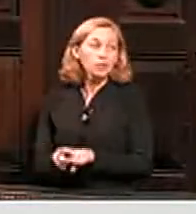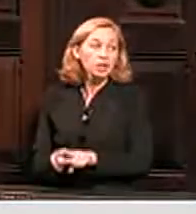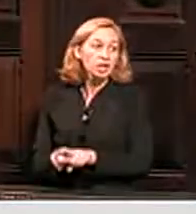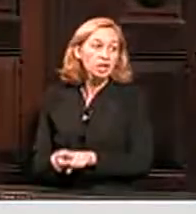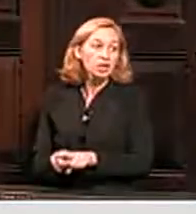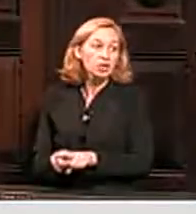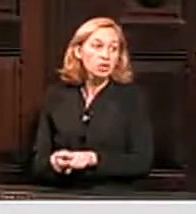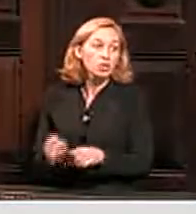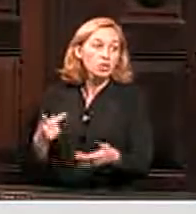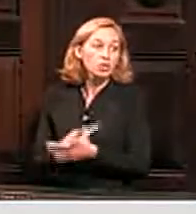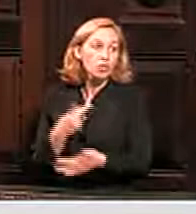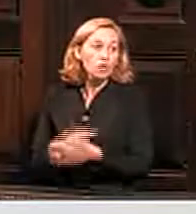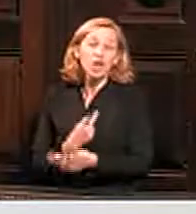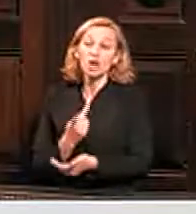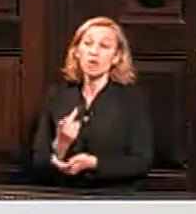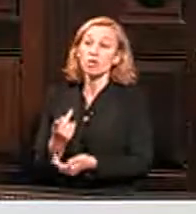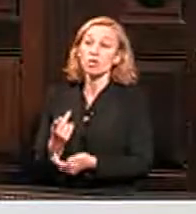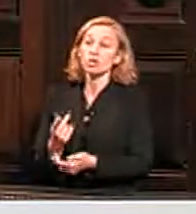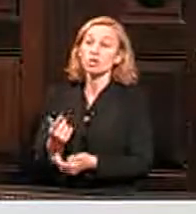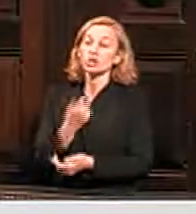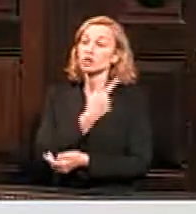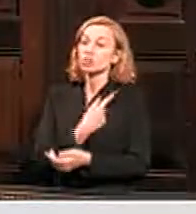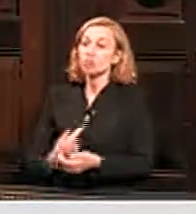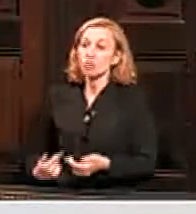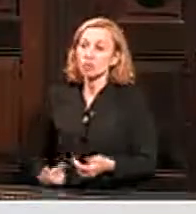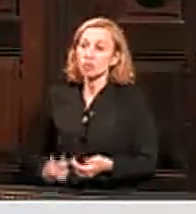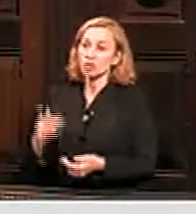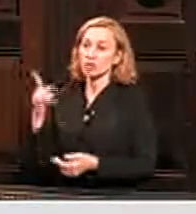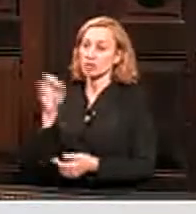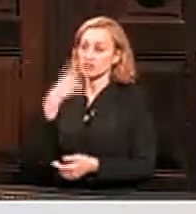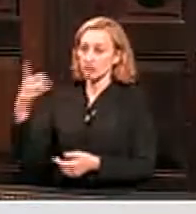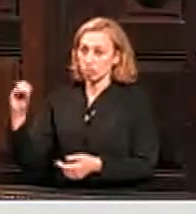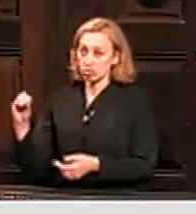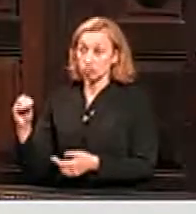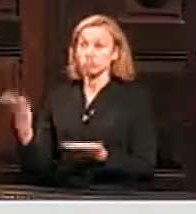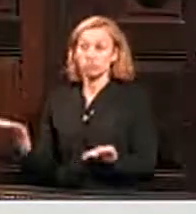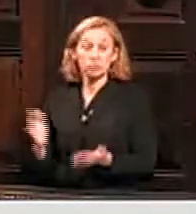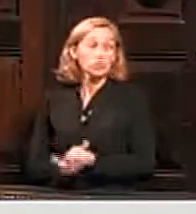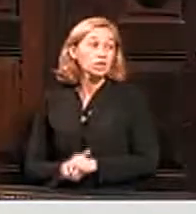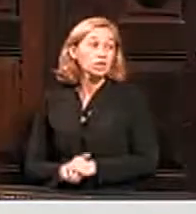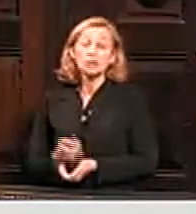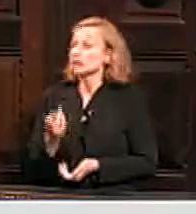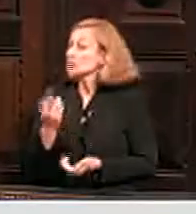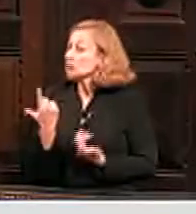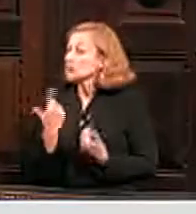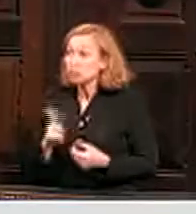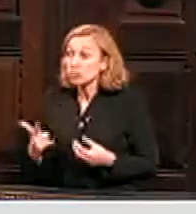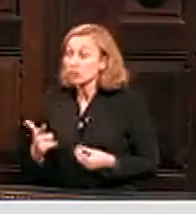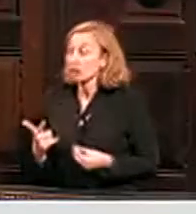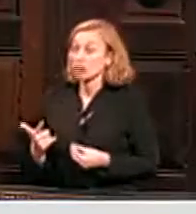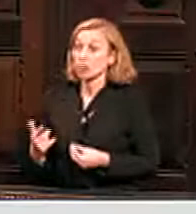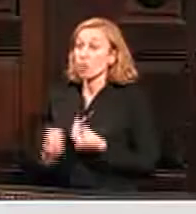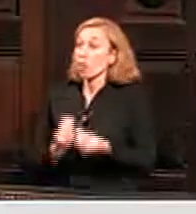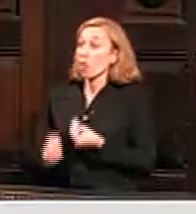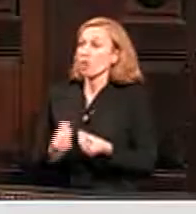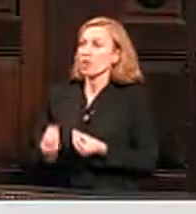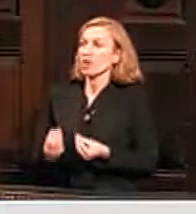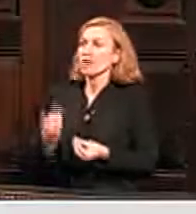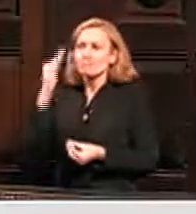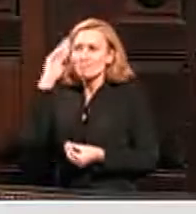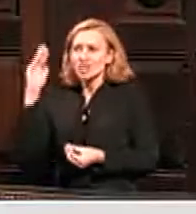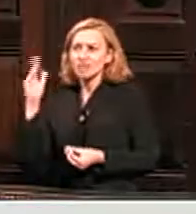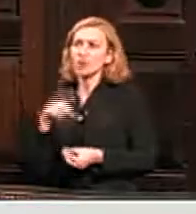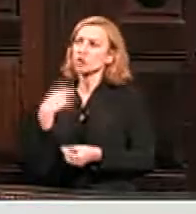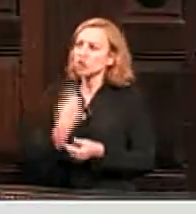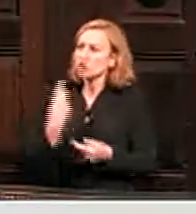desesperada, atrapalhada, incompetente do governo Pezão. Não dá. É fundamental que a gente faça